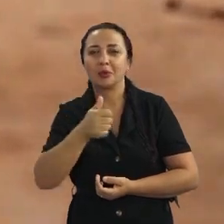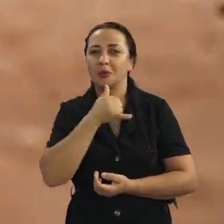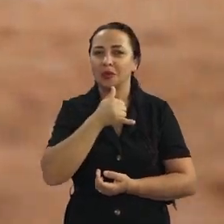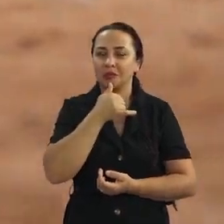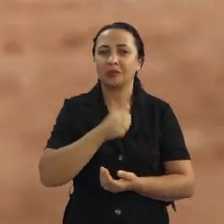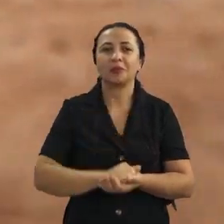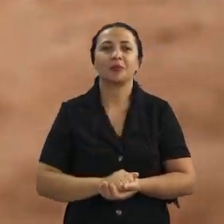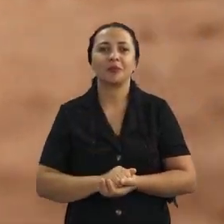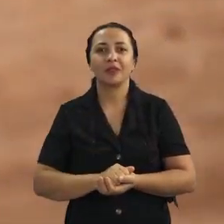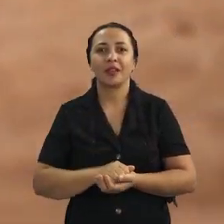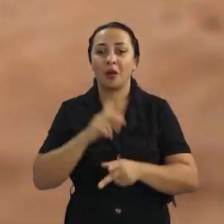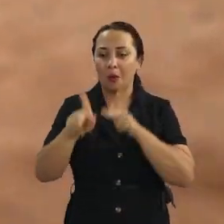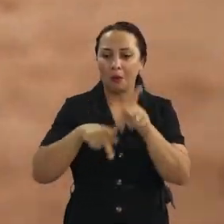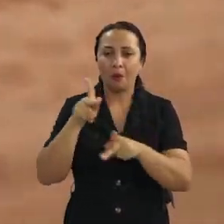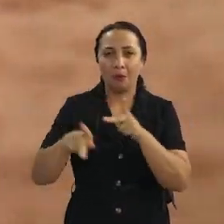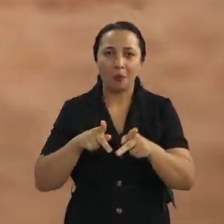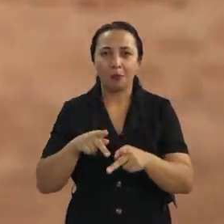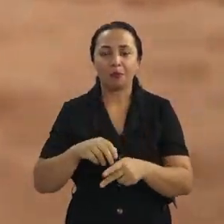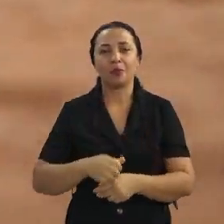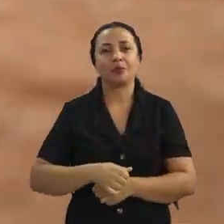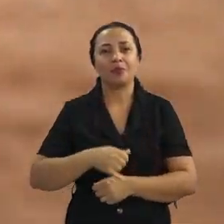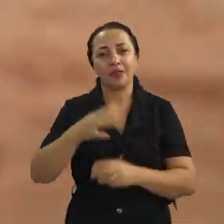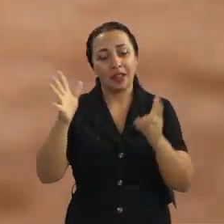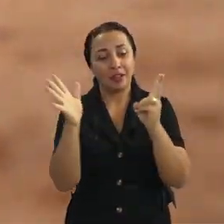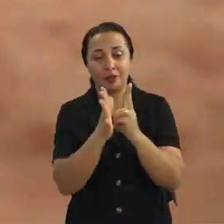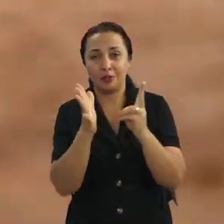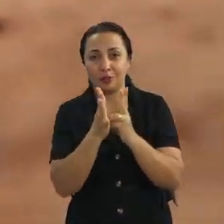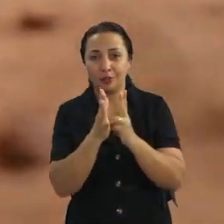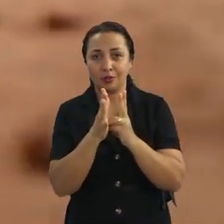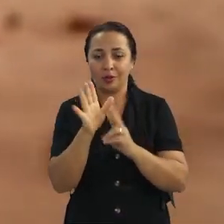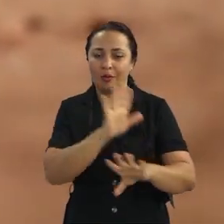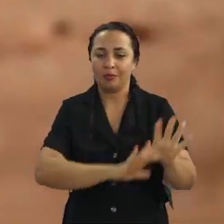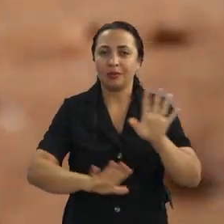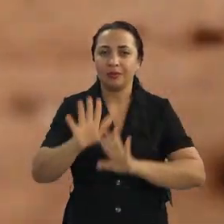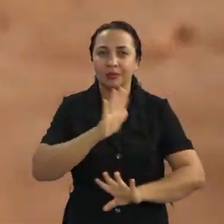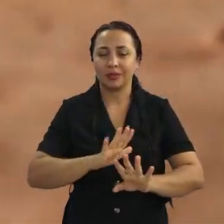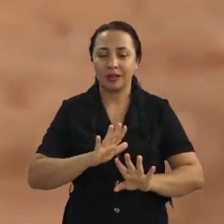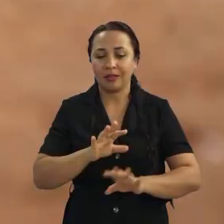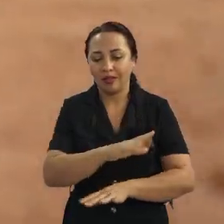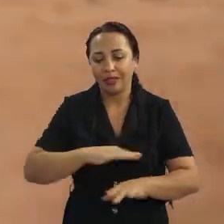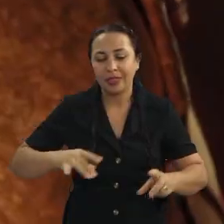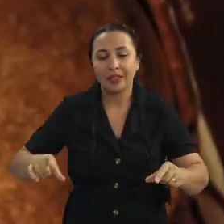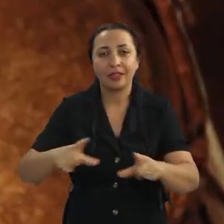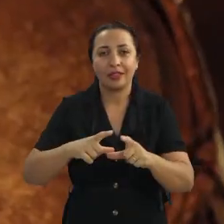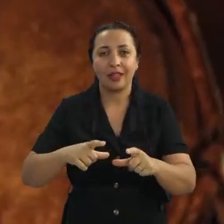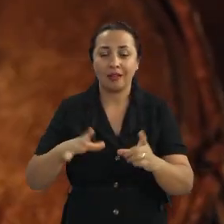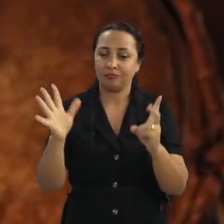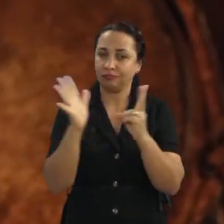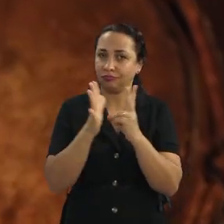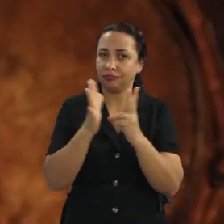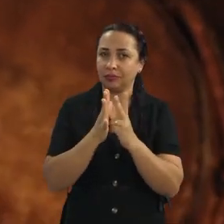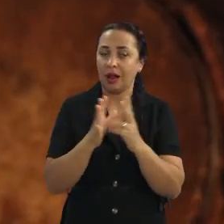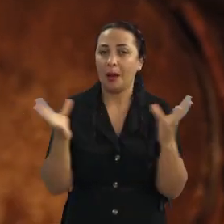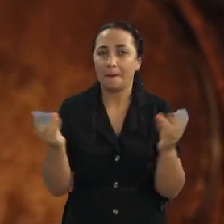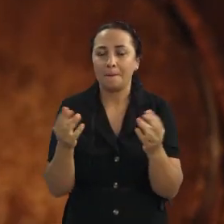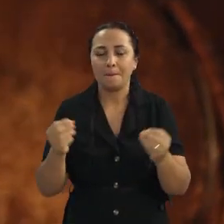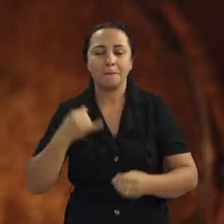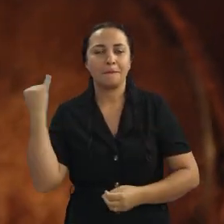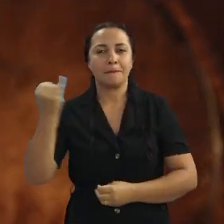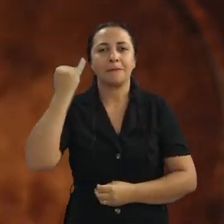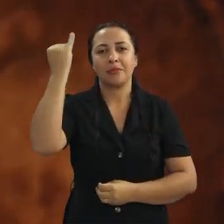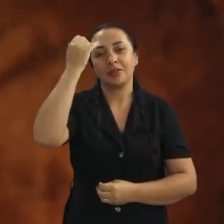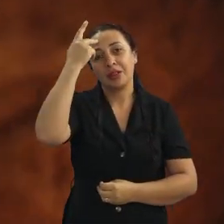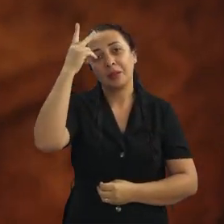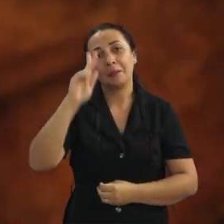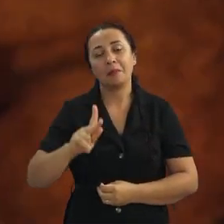por exemplo que os povos indígenas preservação dos territórios indígenas é extremamente